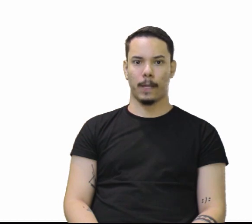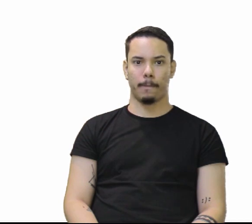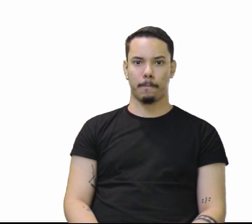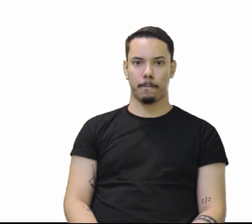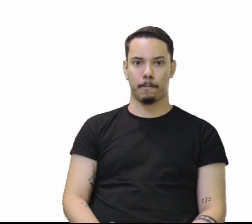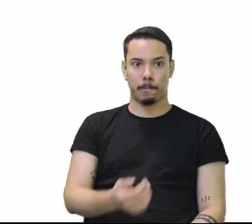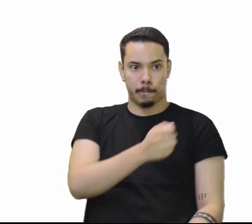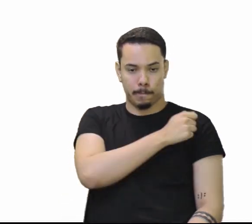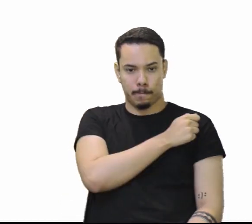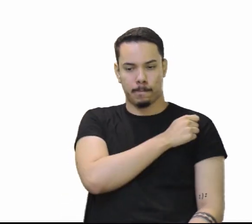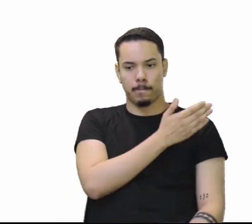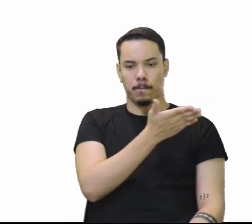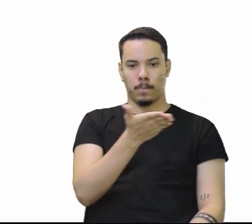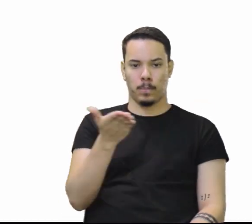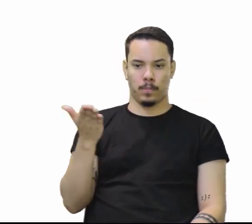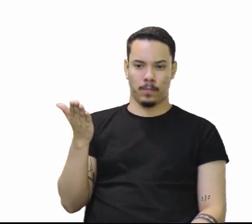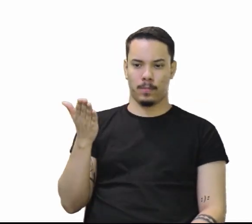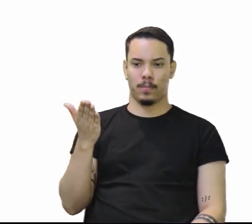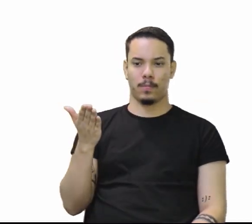Alunos,